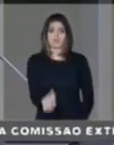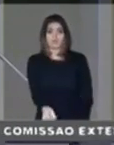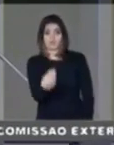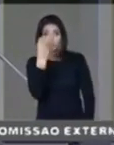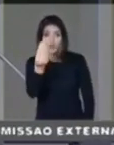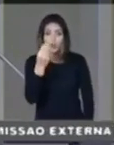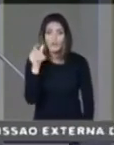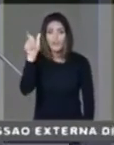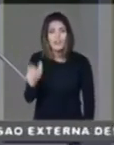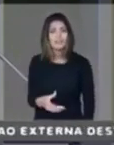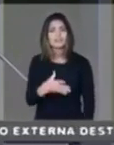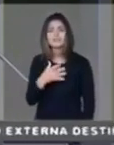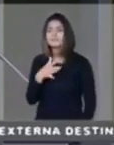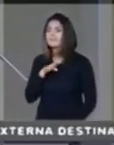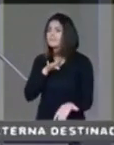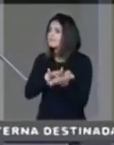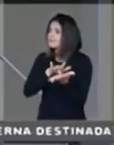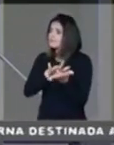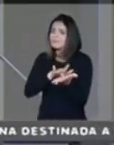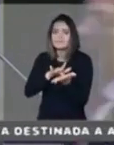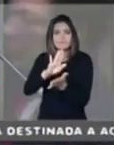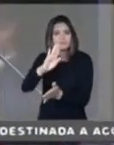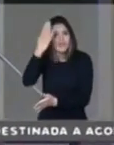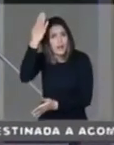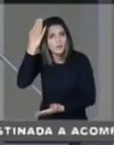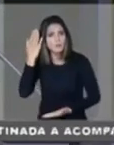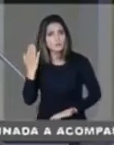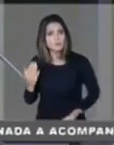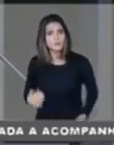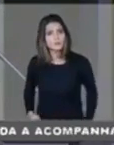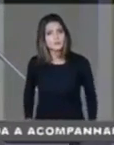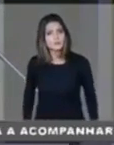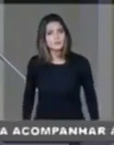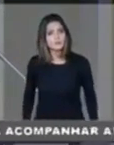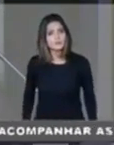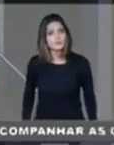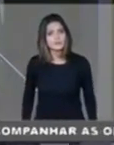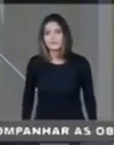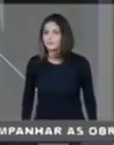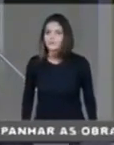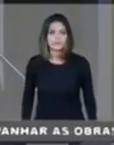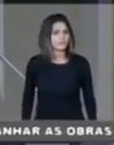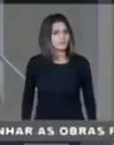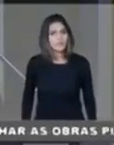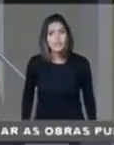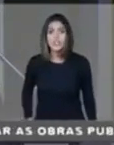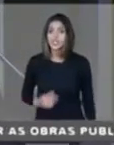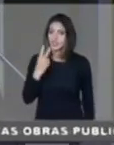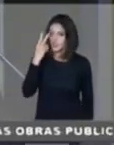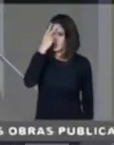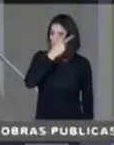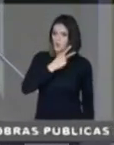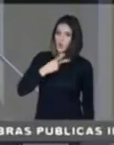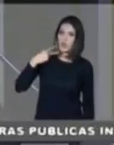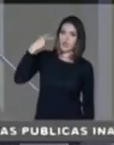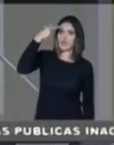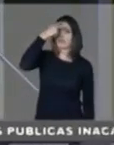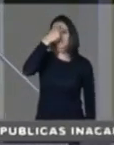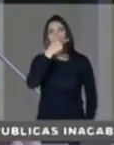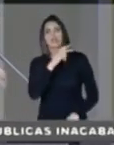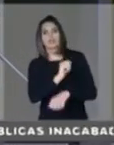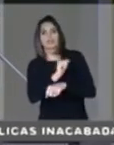tão cínico um presidente da República? E mais, fica 2 horas esperando